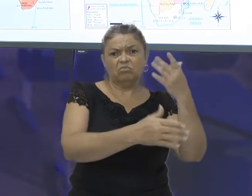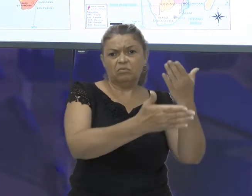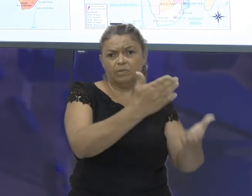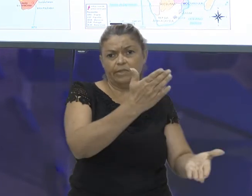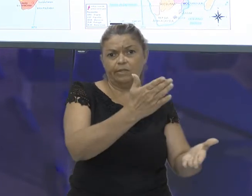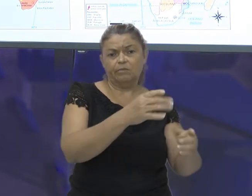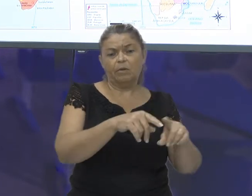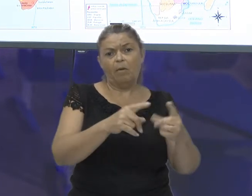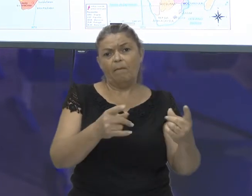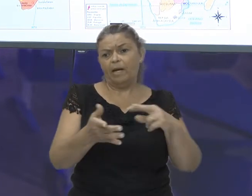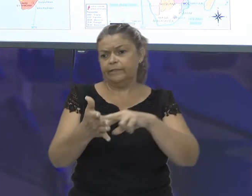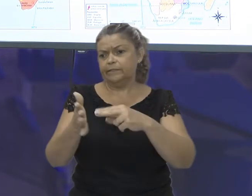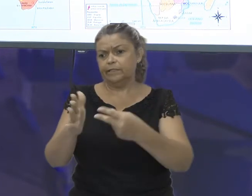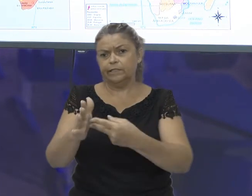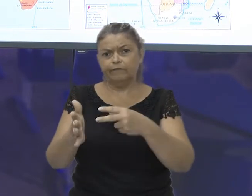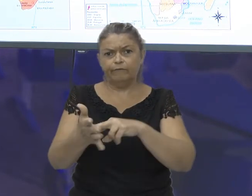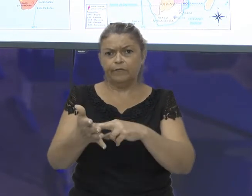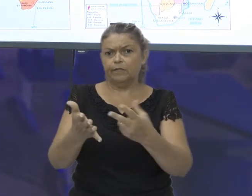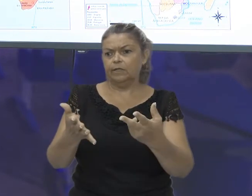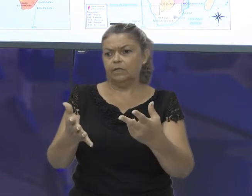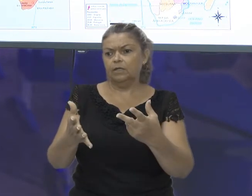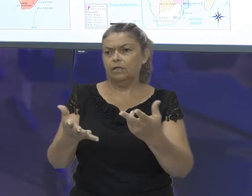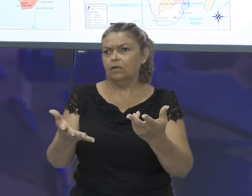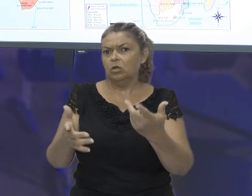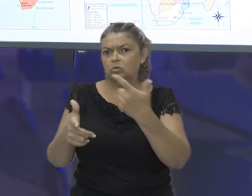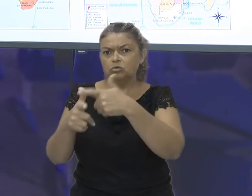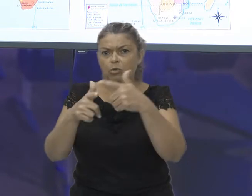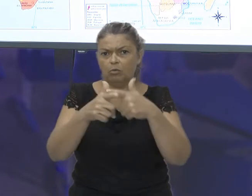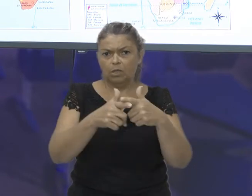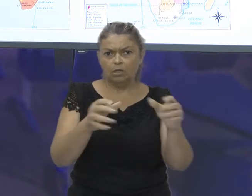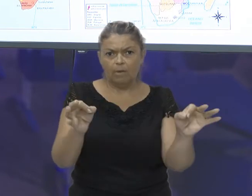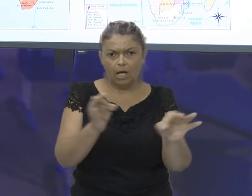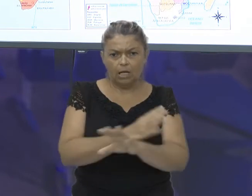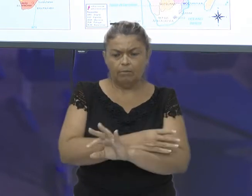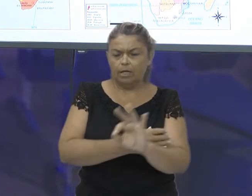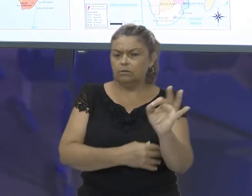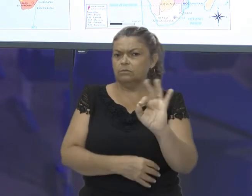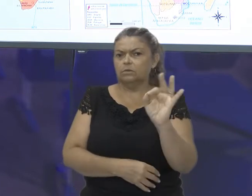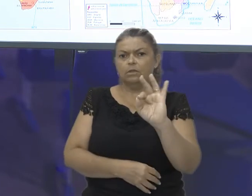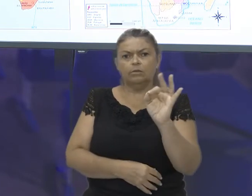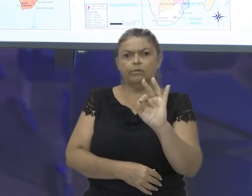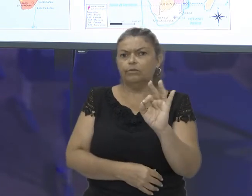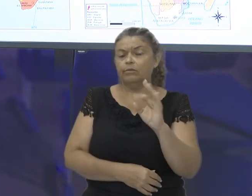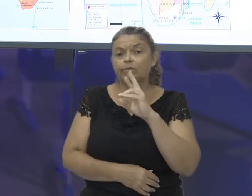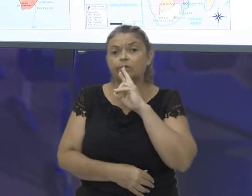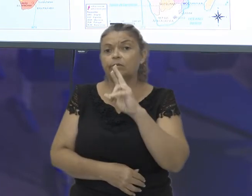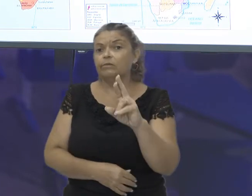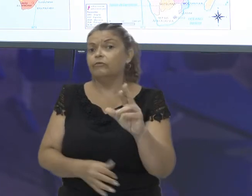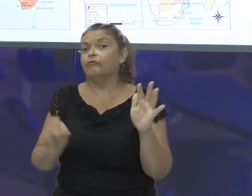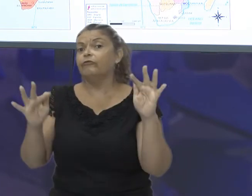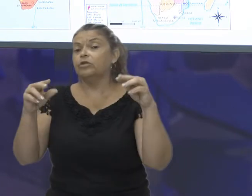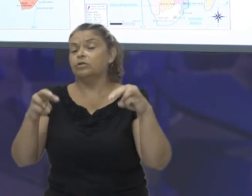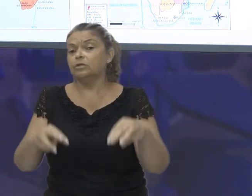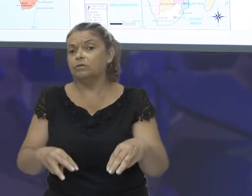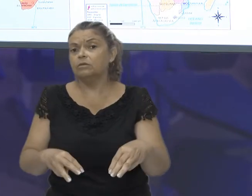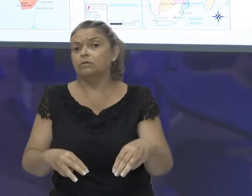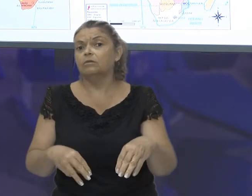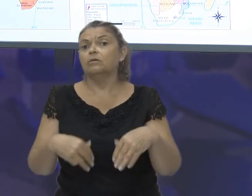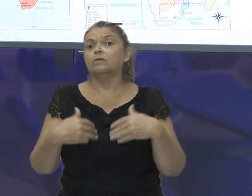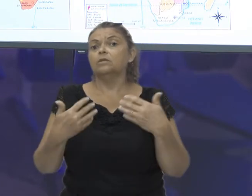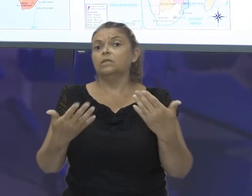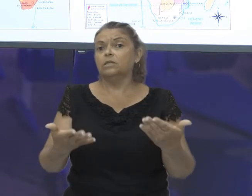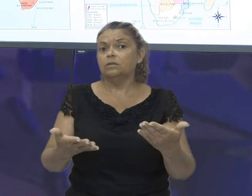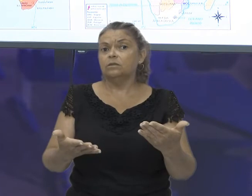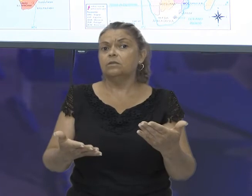isso não significa que os conflitos foram encerrados. Resultado disso é a formação do